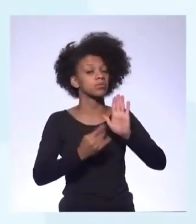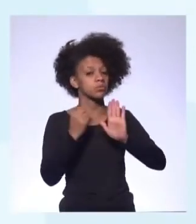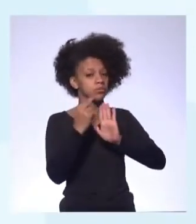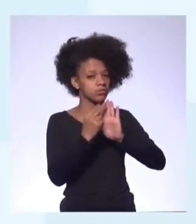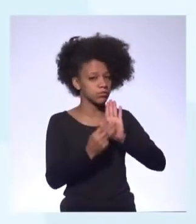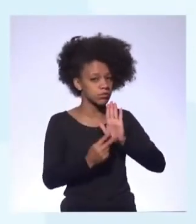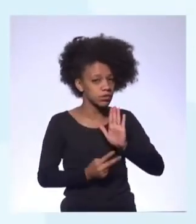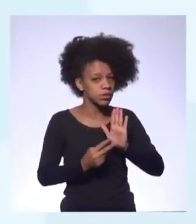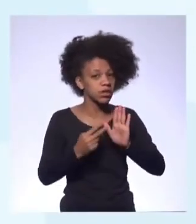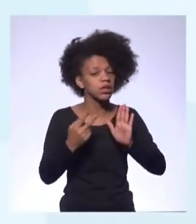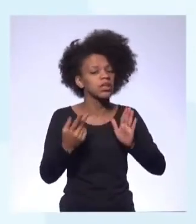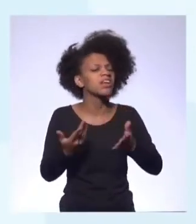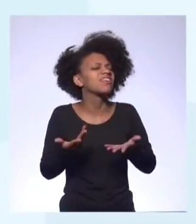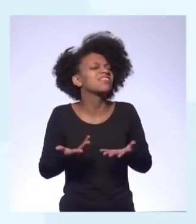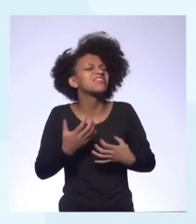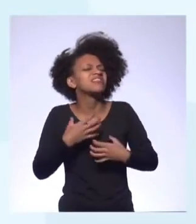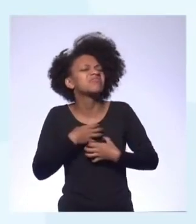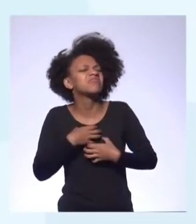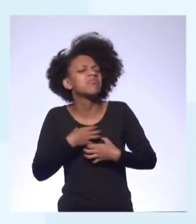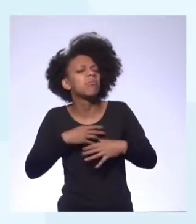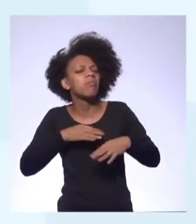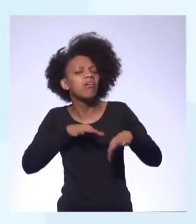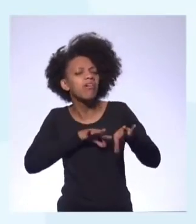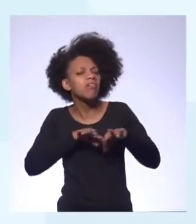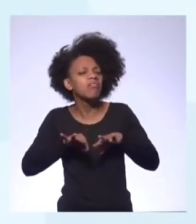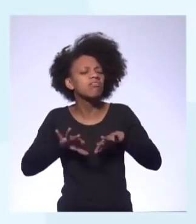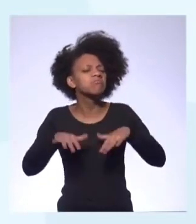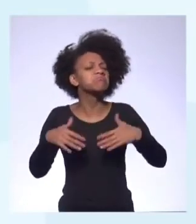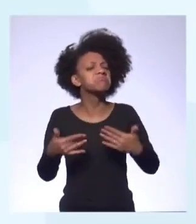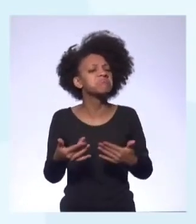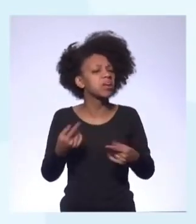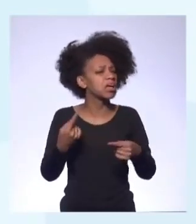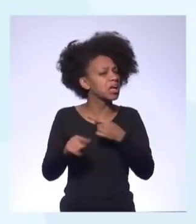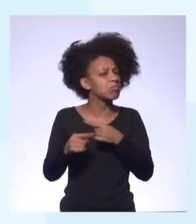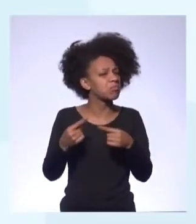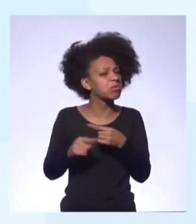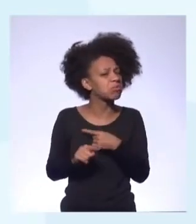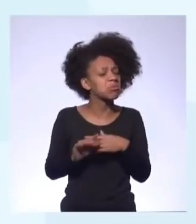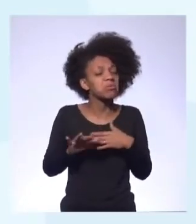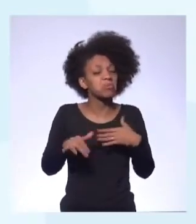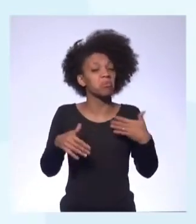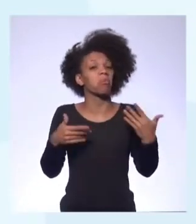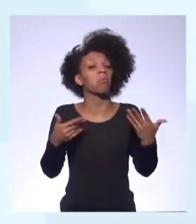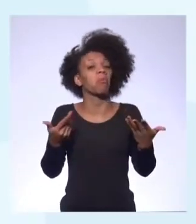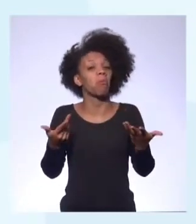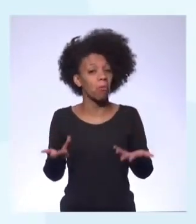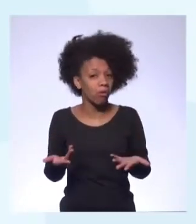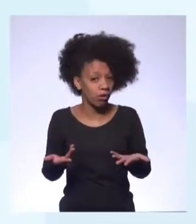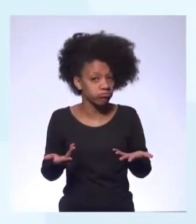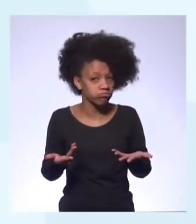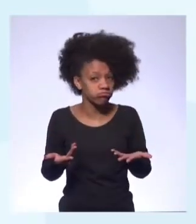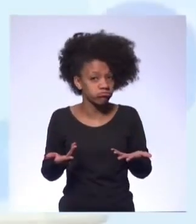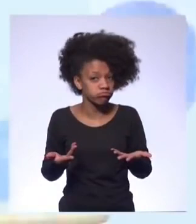que comportamentos e ações não são permitidos aos